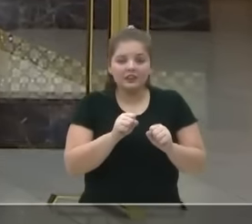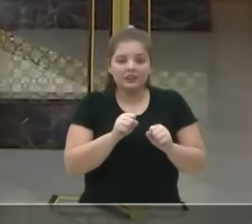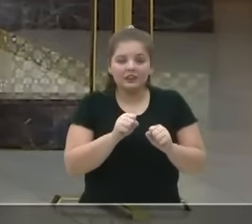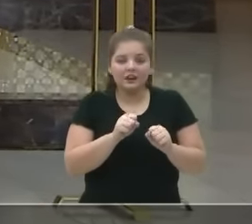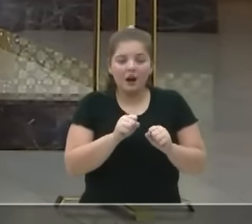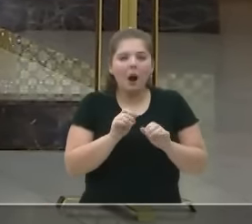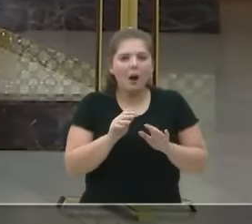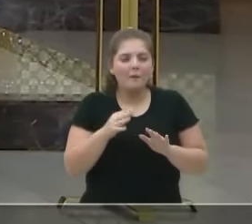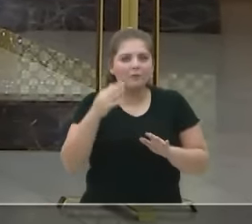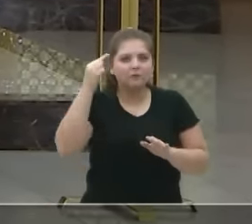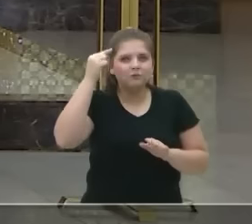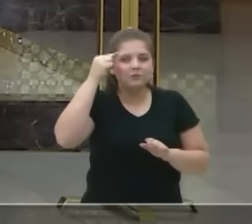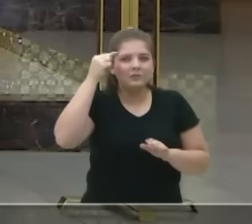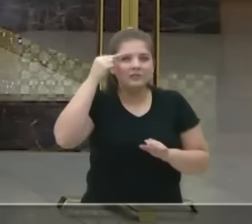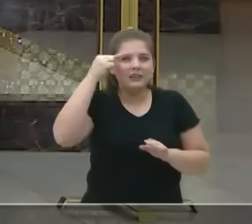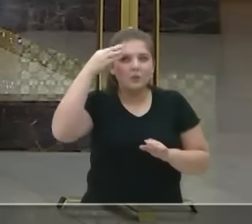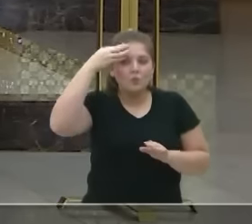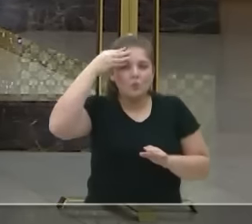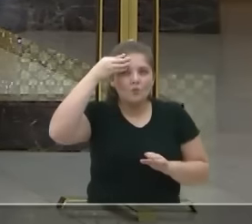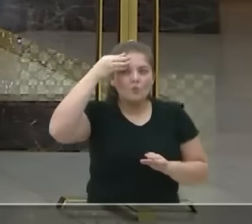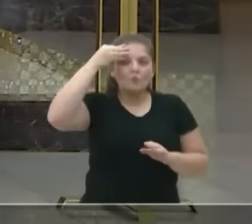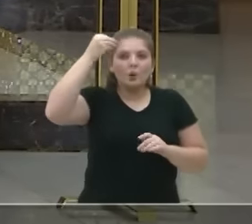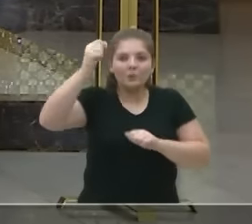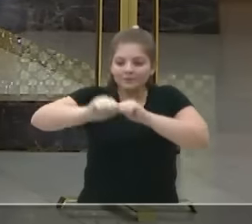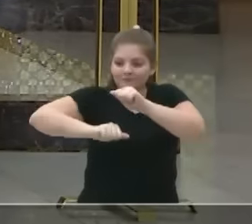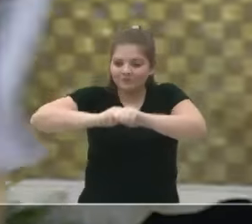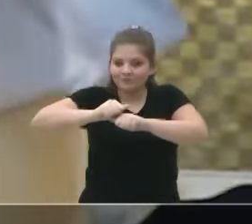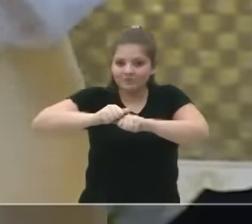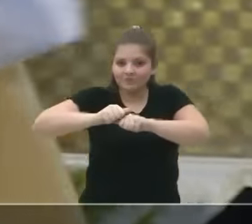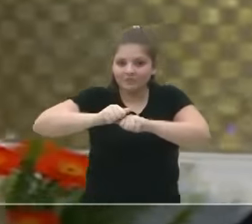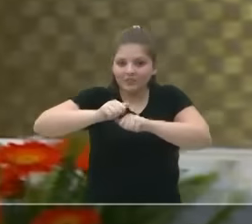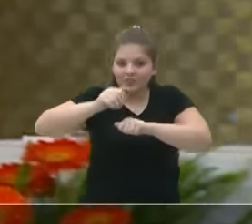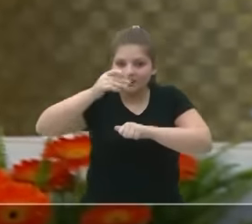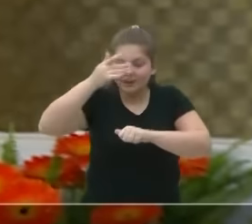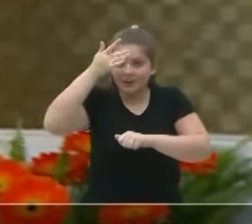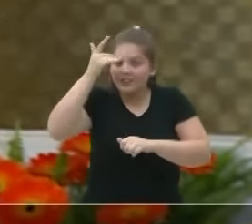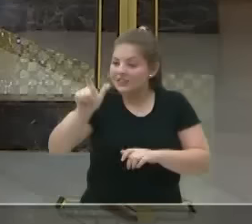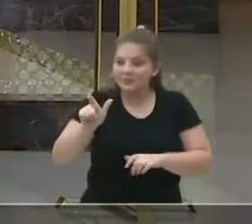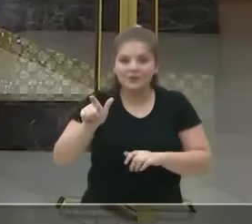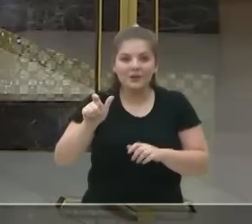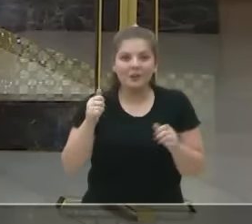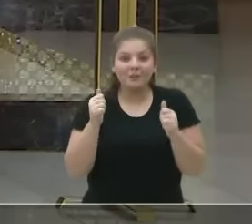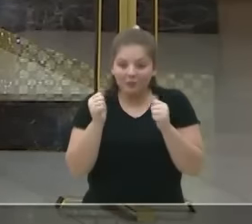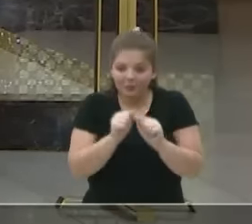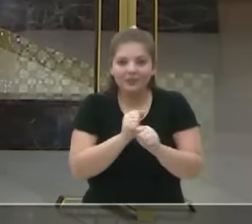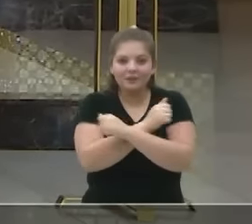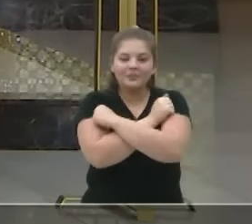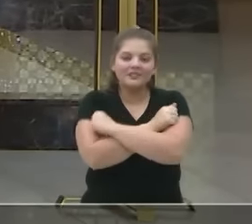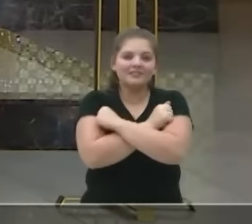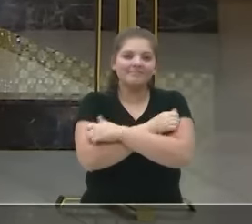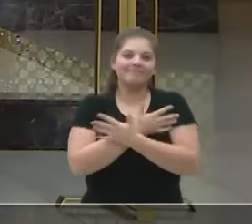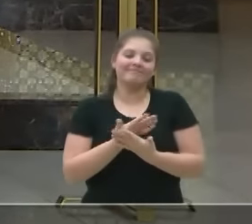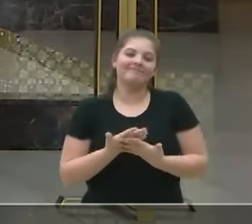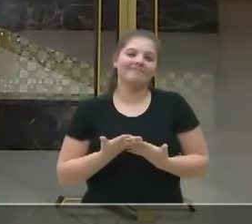o pensamento, materializaria para abraçar a pessoa.